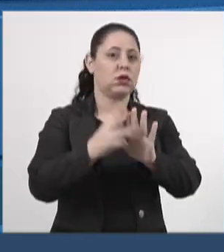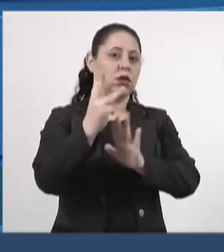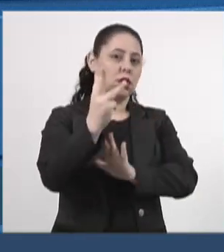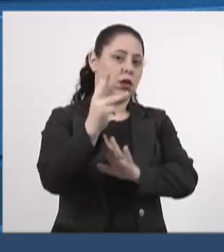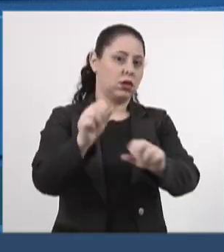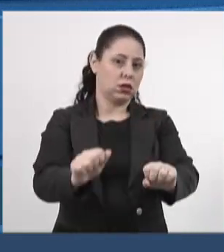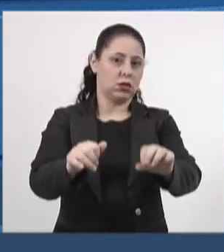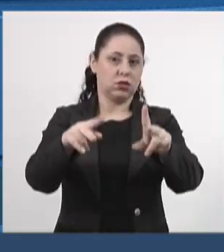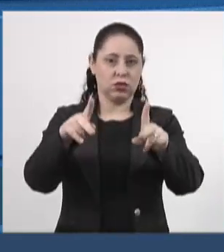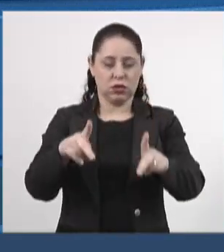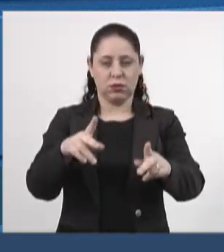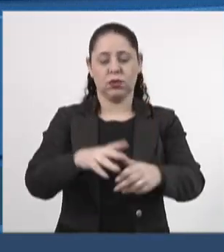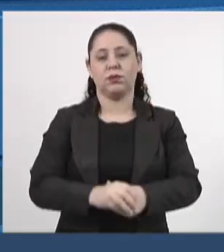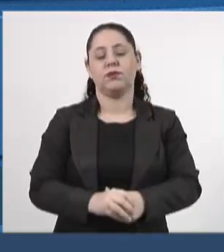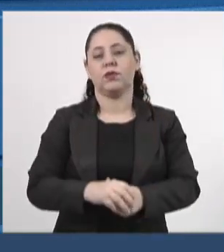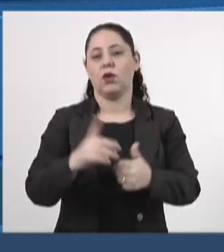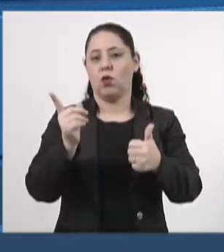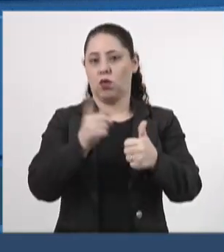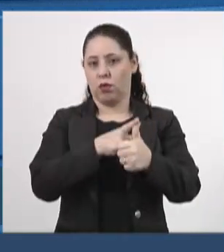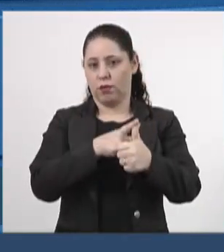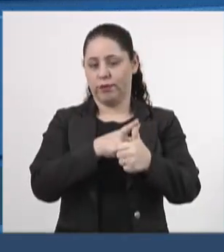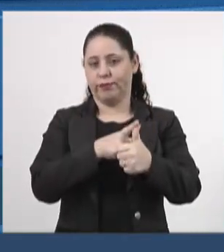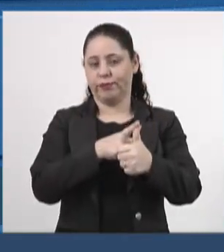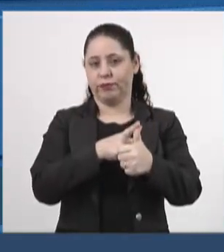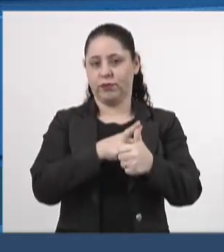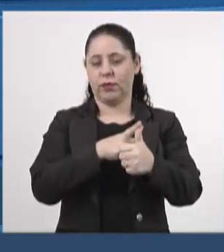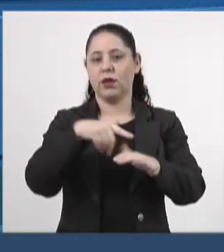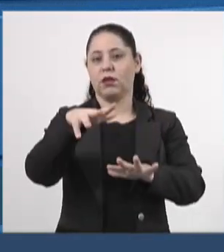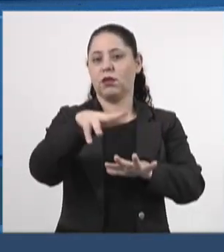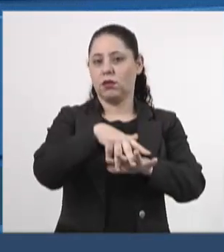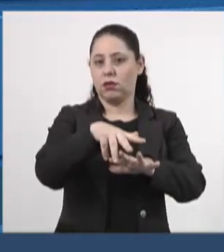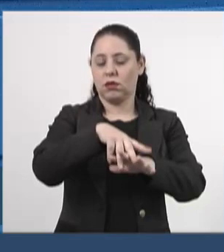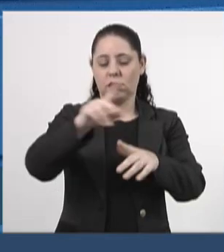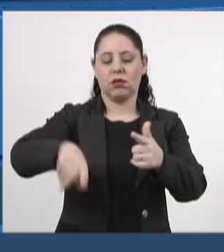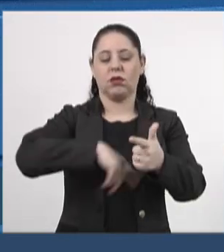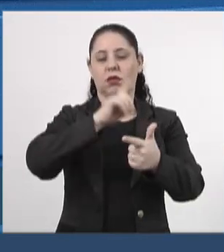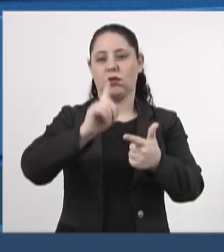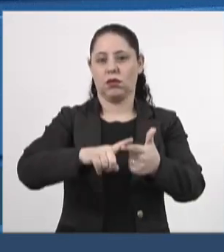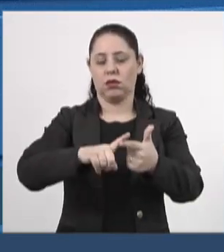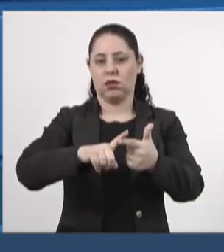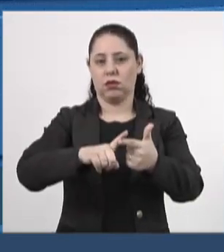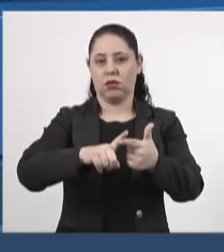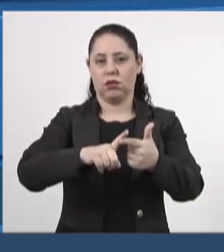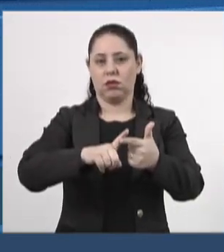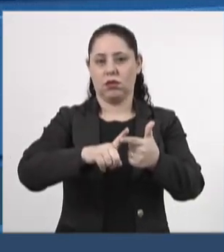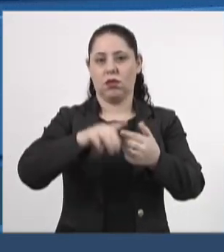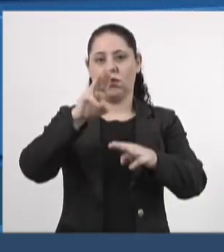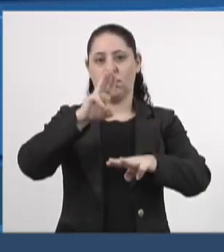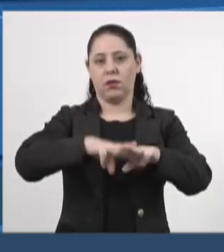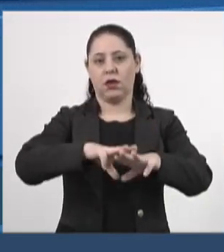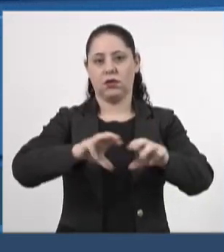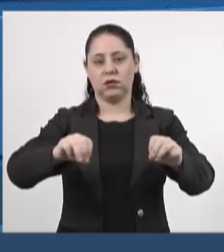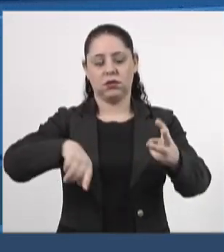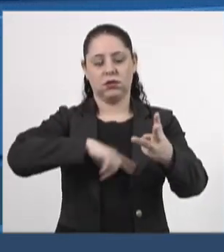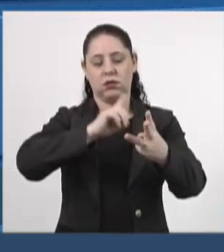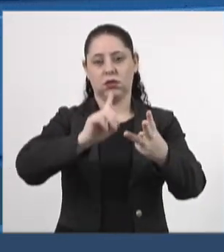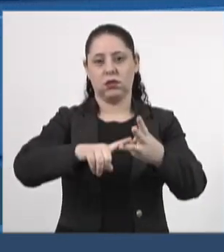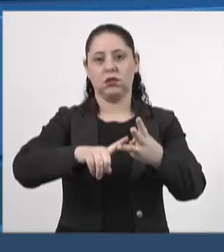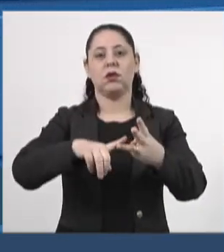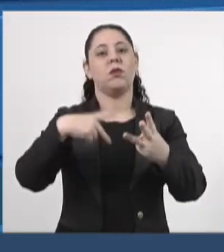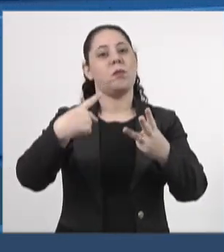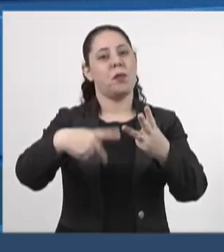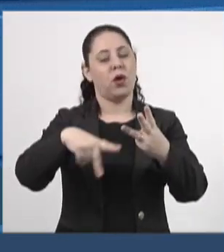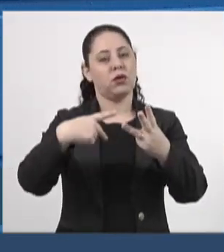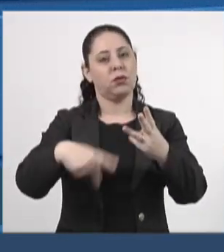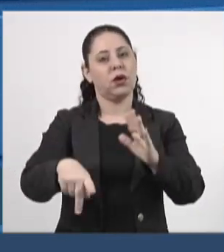3 audiências públicas, uma em Sidrolândia, outra em Maracaju e a terceira e última